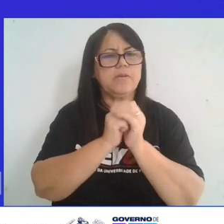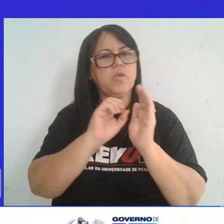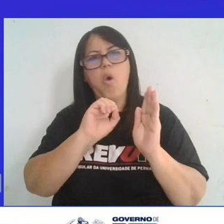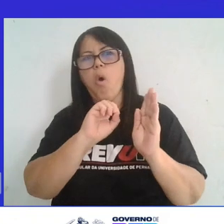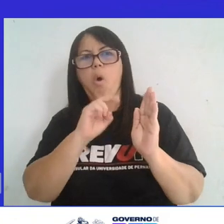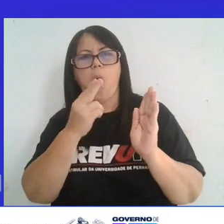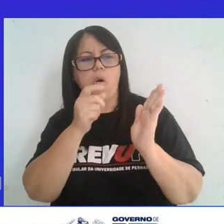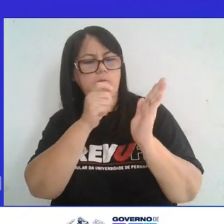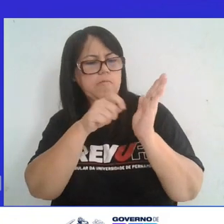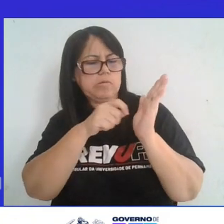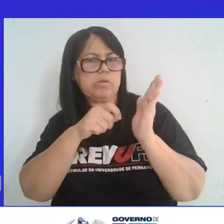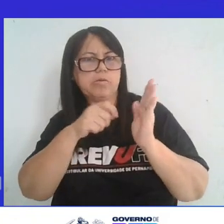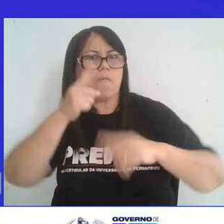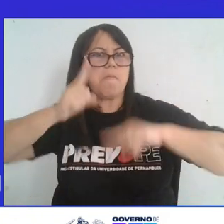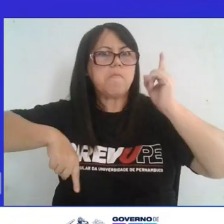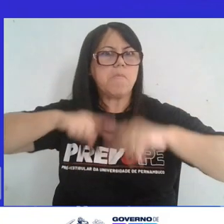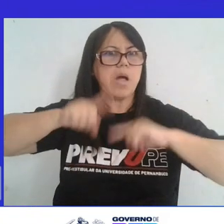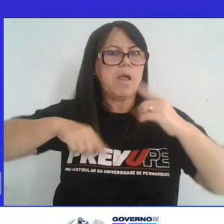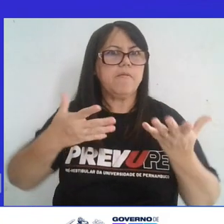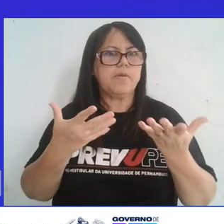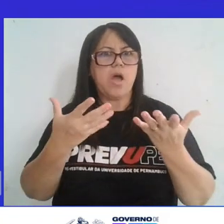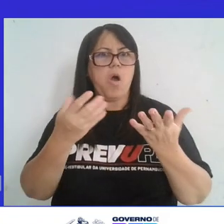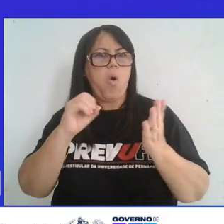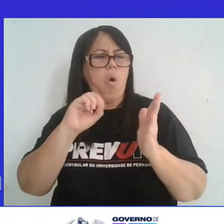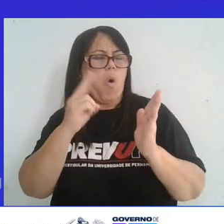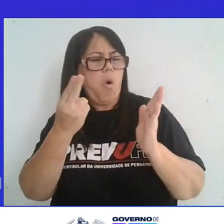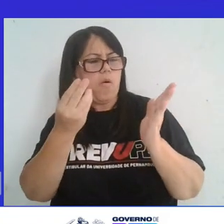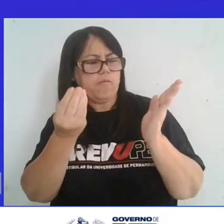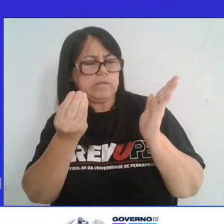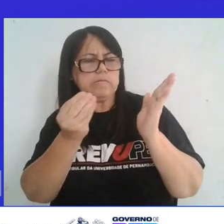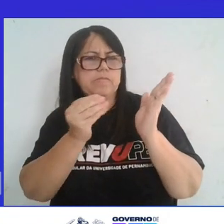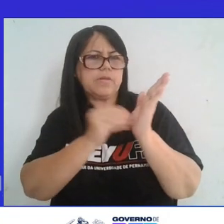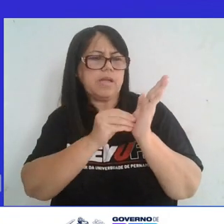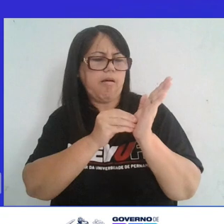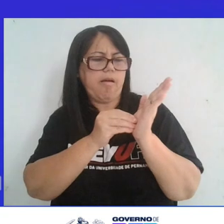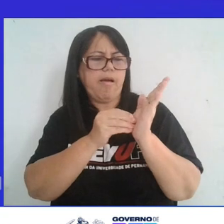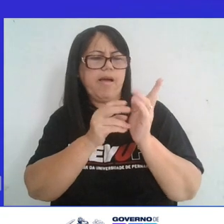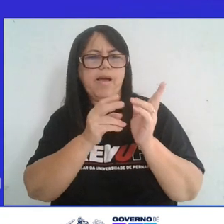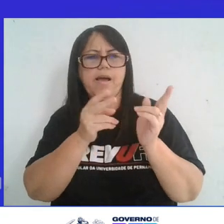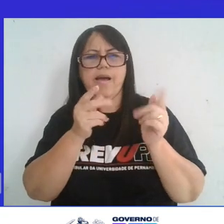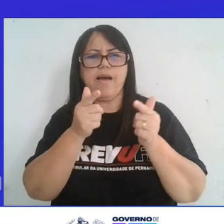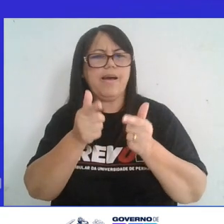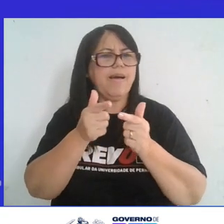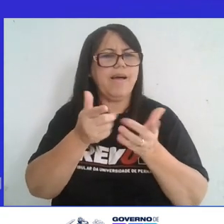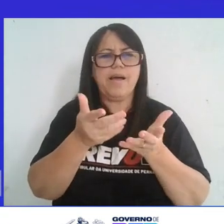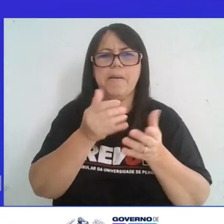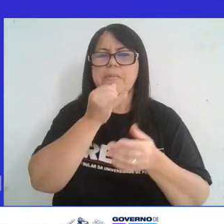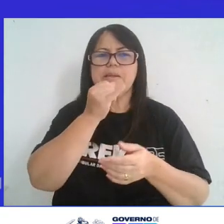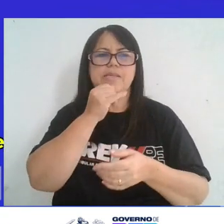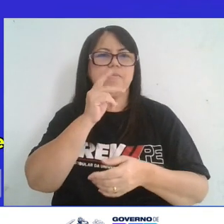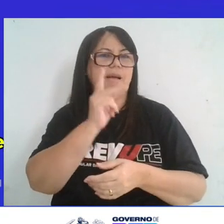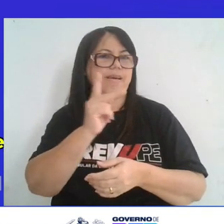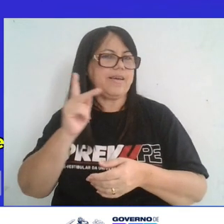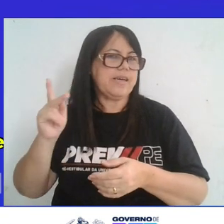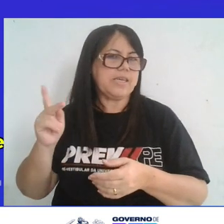texto também, se você chama um palavrão, né? Um impropério, uma ofensa, né? Uma zombaria do tipo kkk, né? Ou então, tipo,